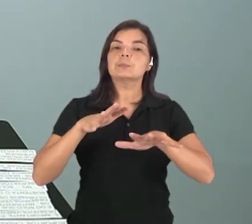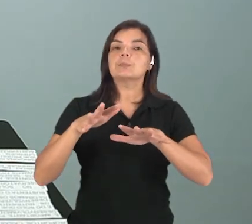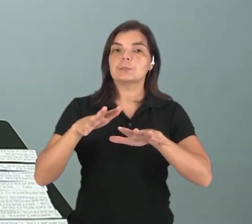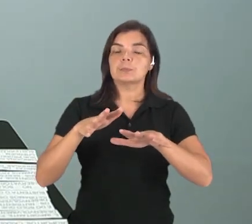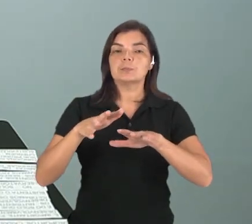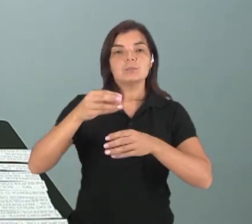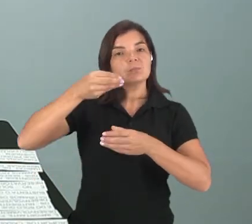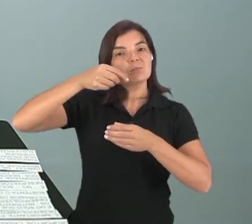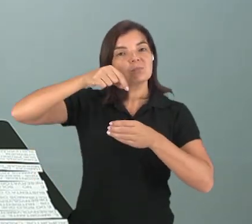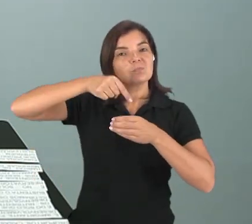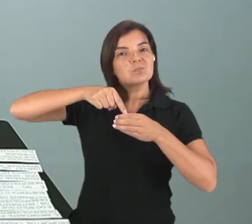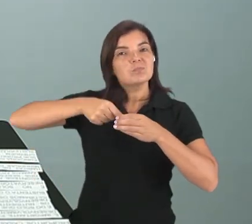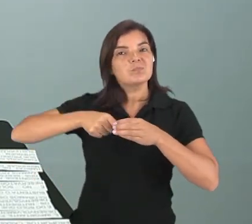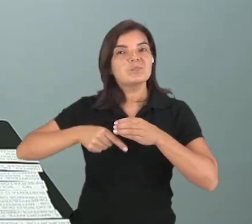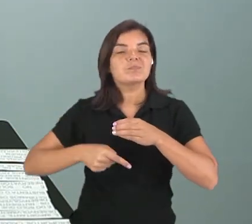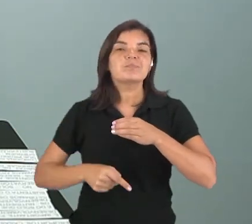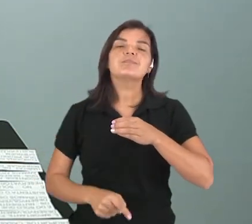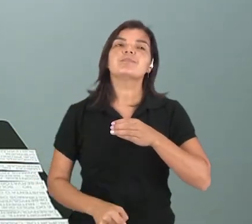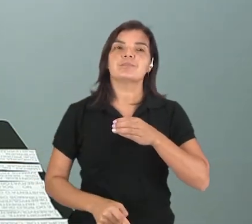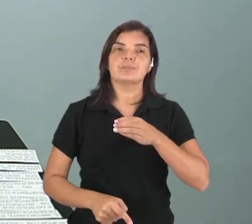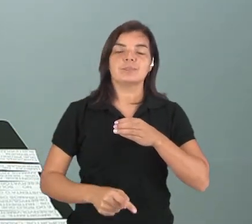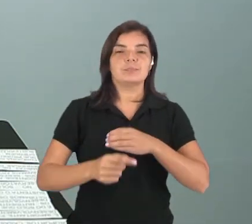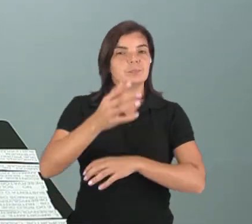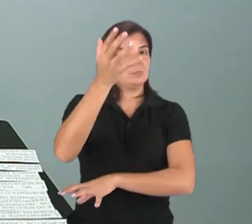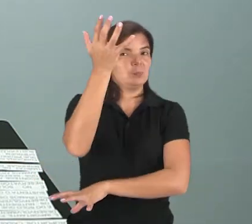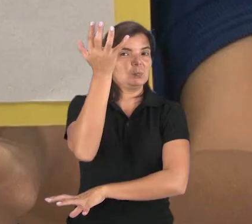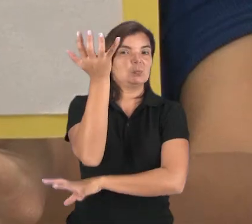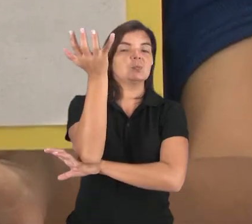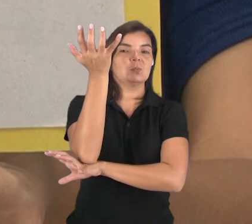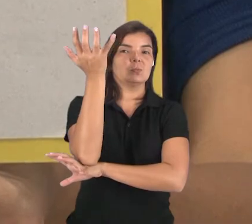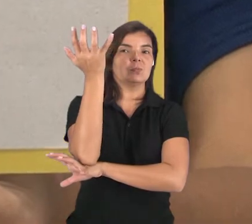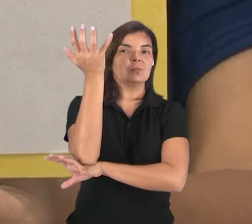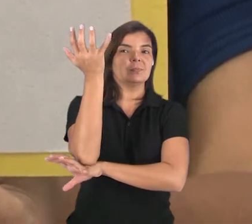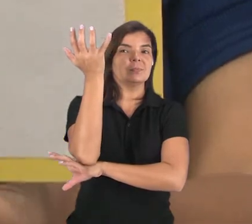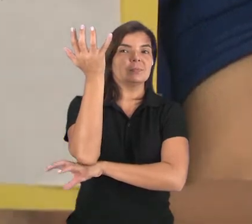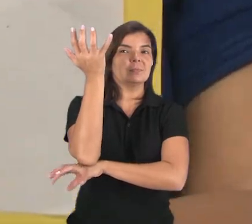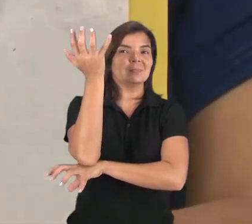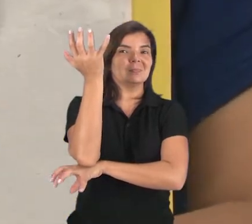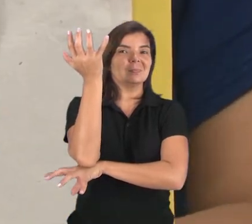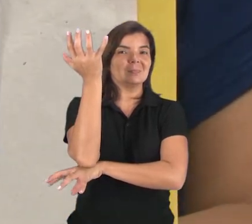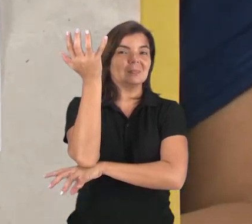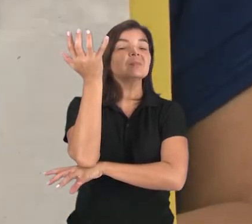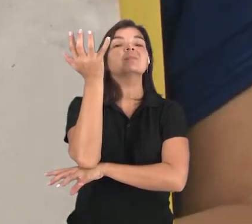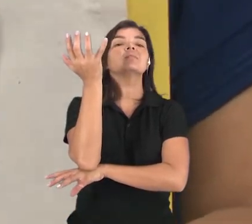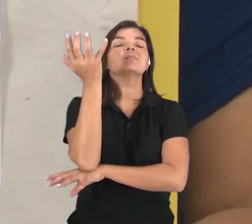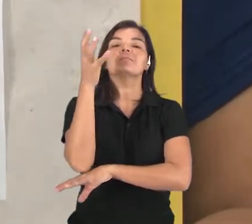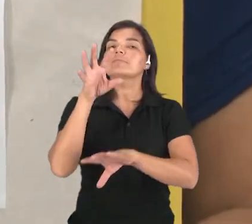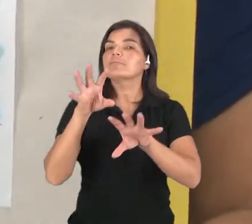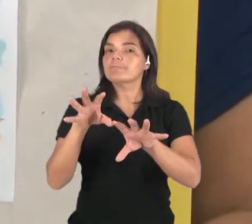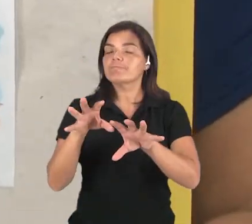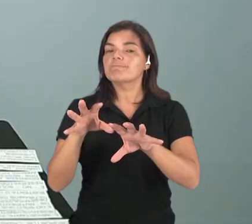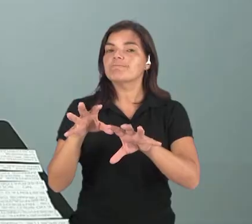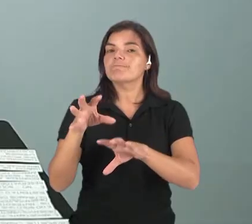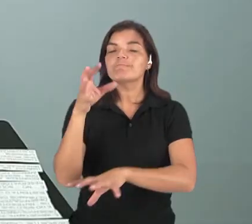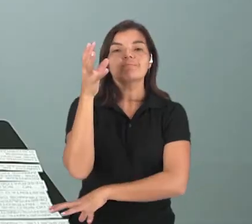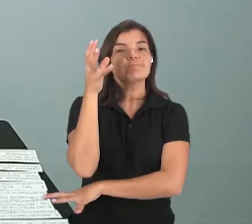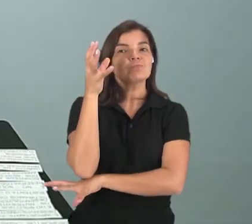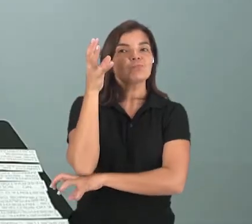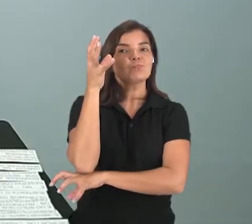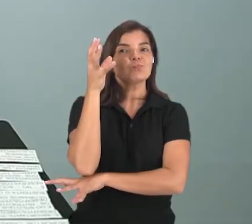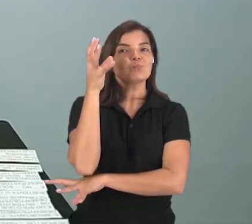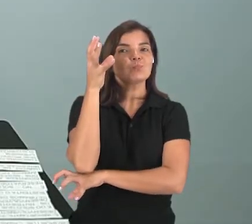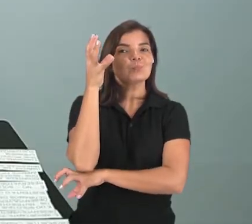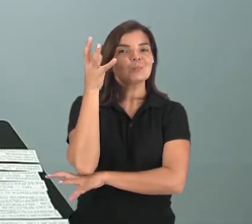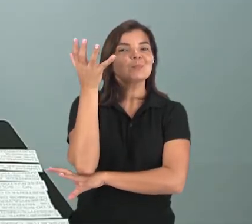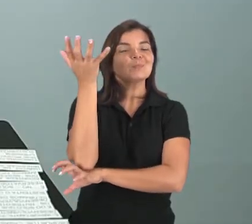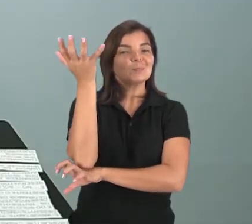se infiltrando no solo, vão penetrando no solo E assim ela retira do solo todos